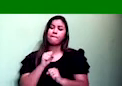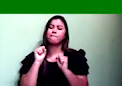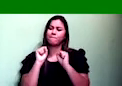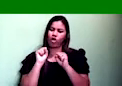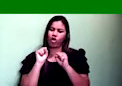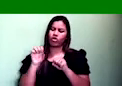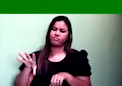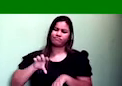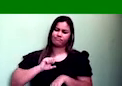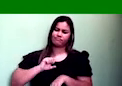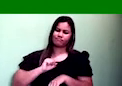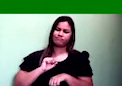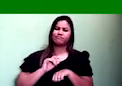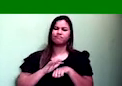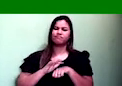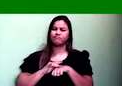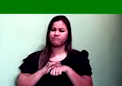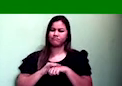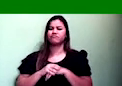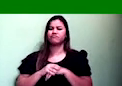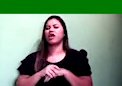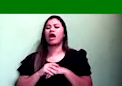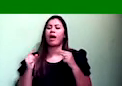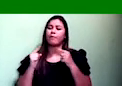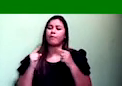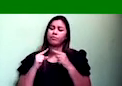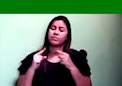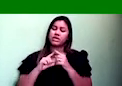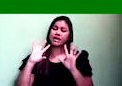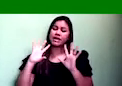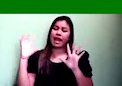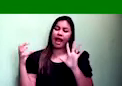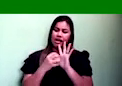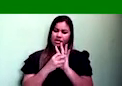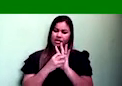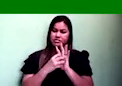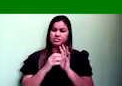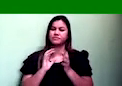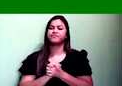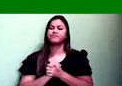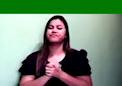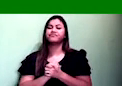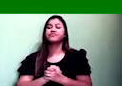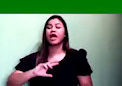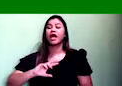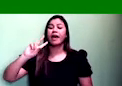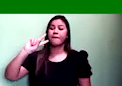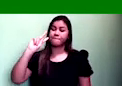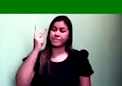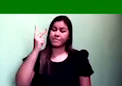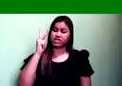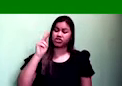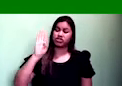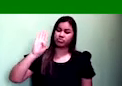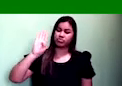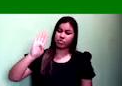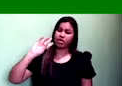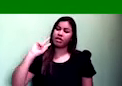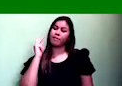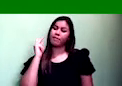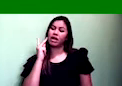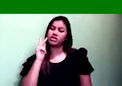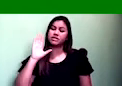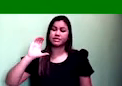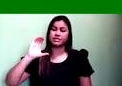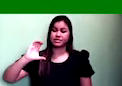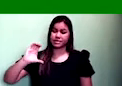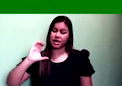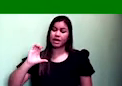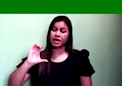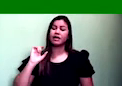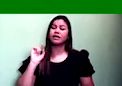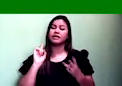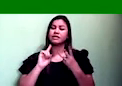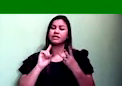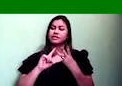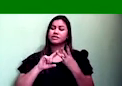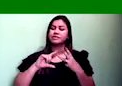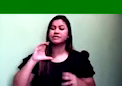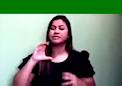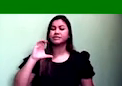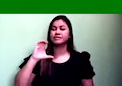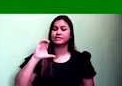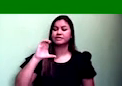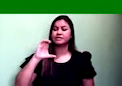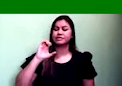Também hepatite B, hepatite C e sífilis. Pessoas que têm parceiros que usem as